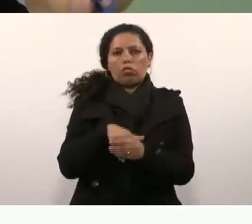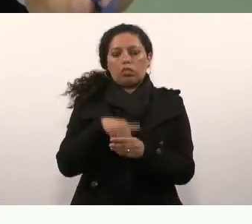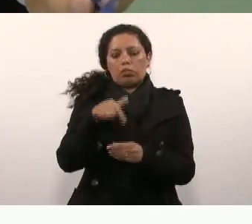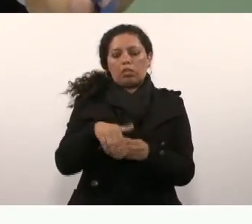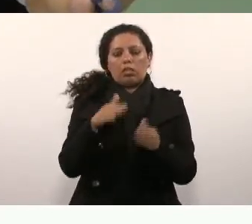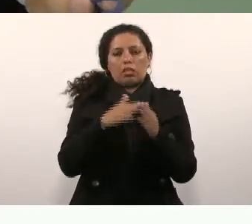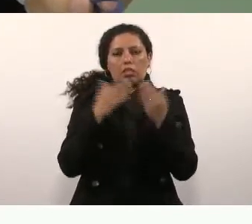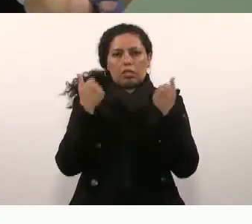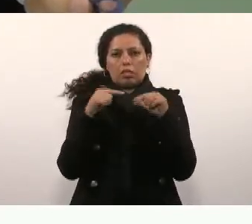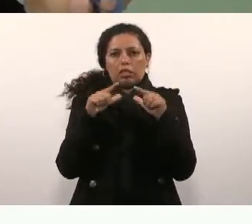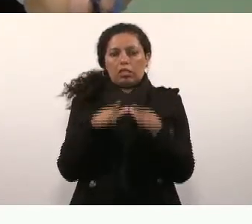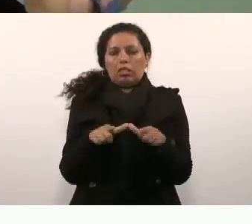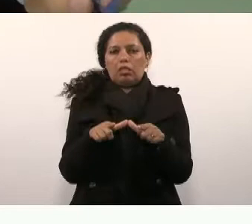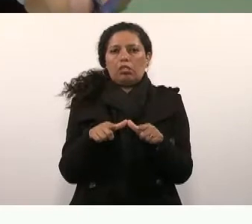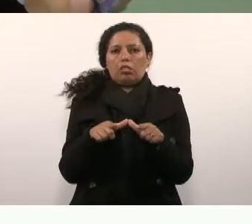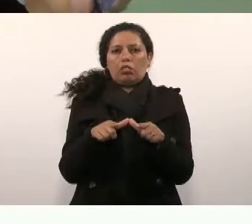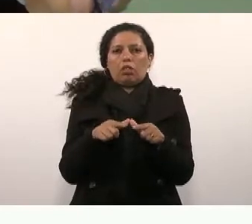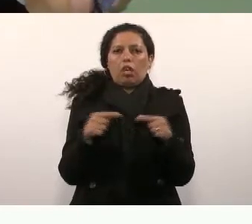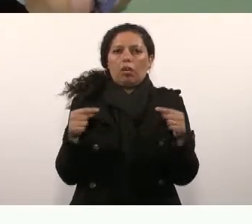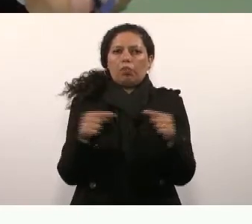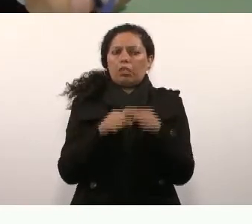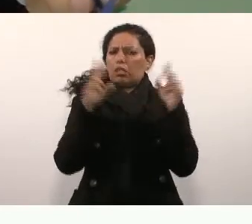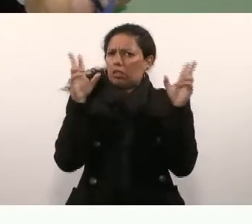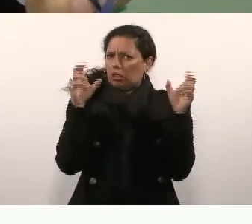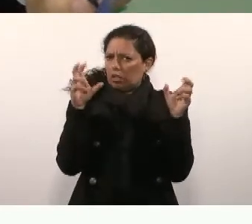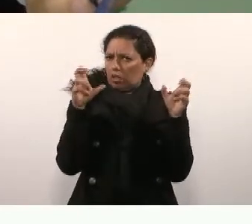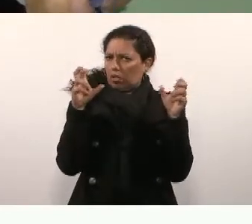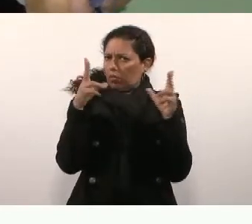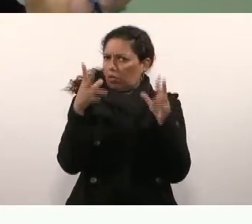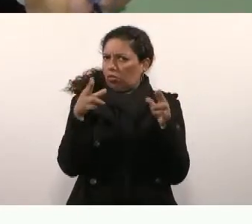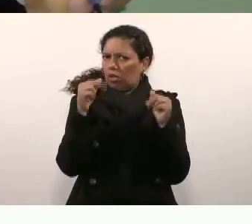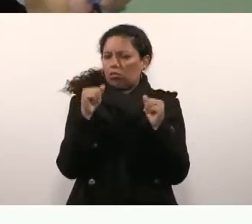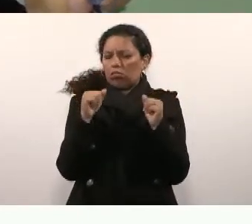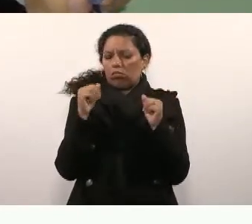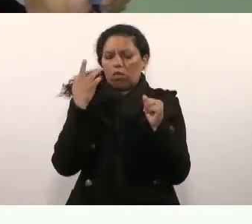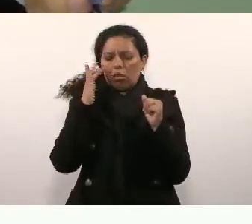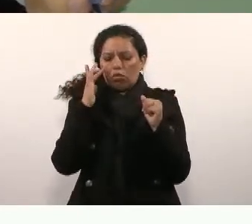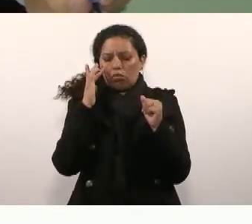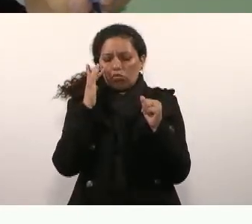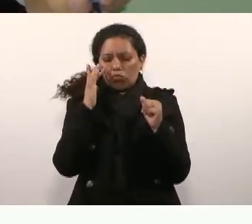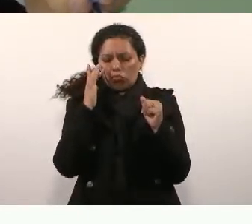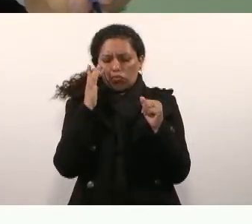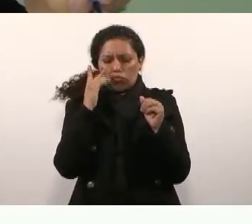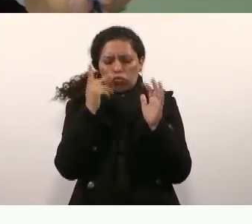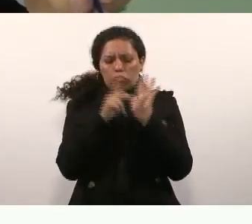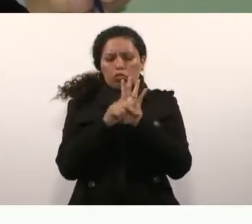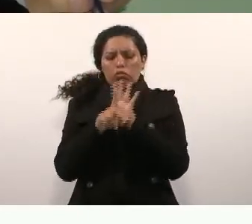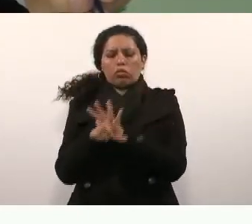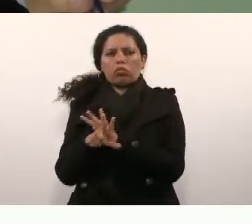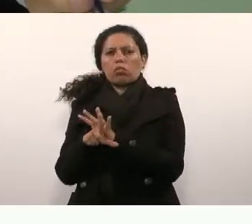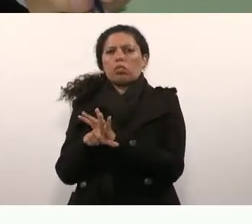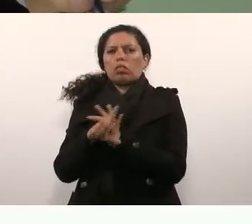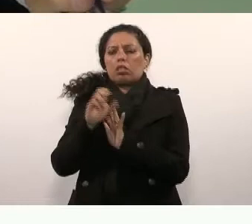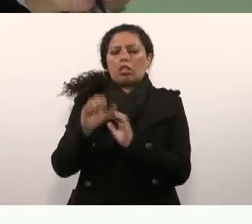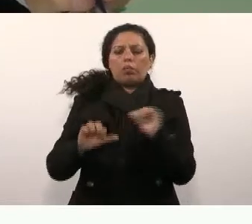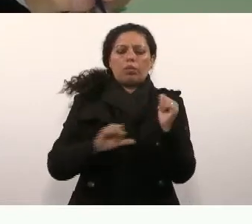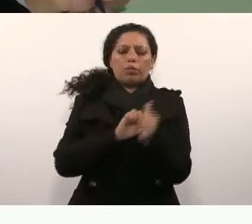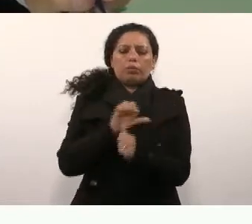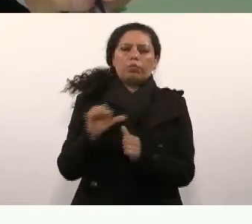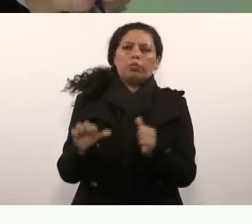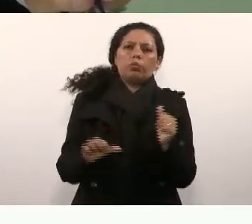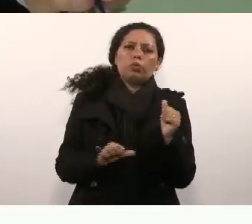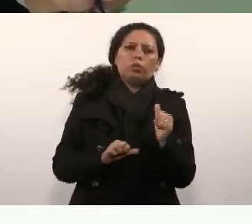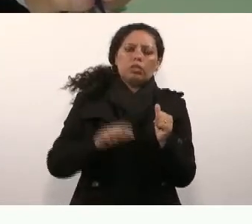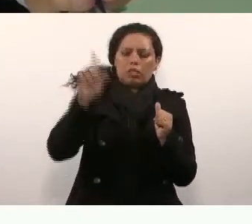casa sobre o tema. Votamos, inclusive, um recente sobre a mudança de gestão na Câmara